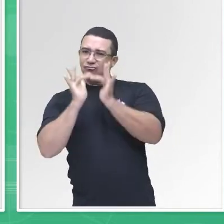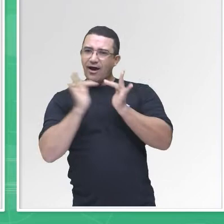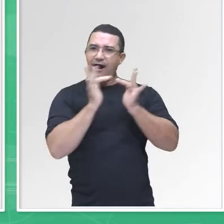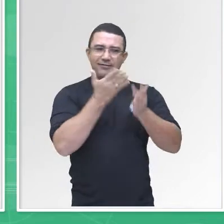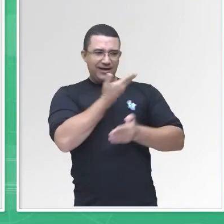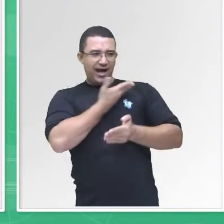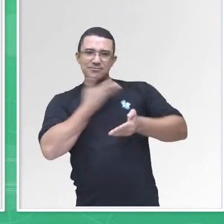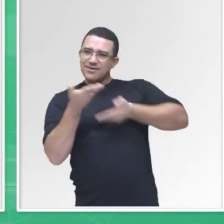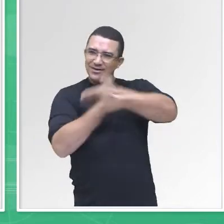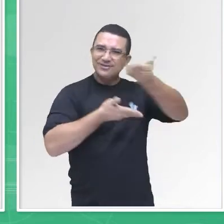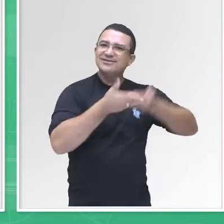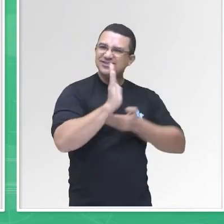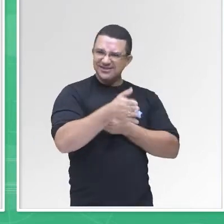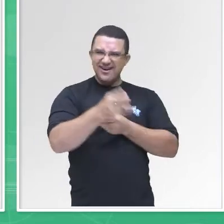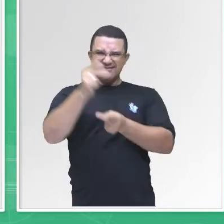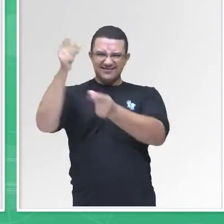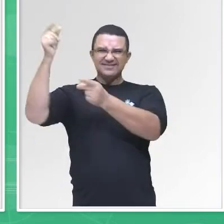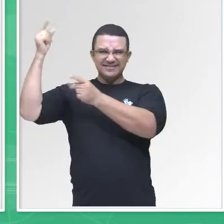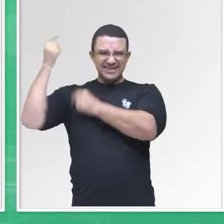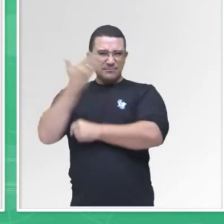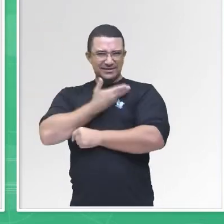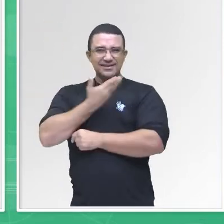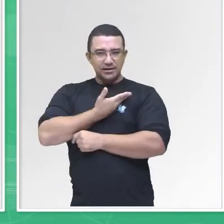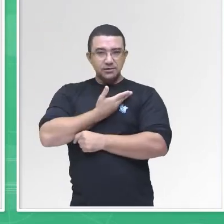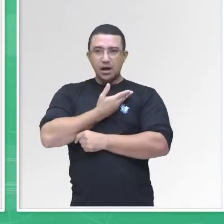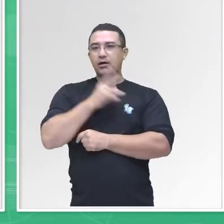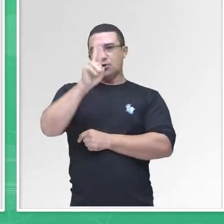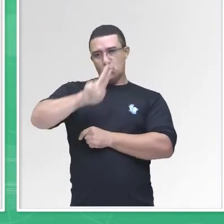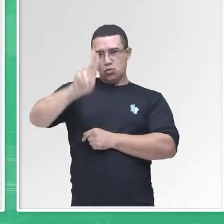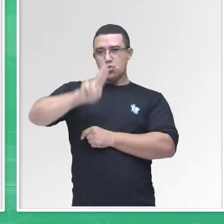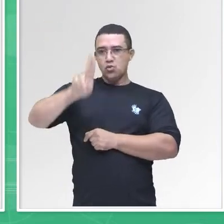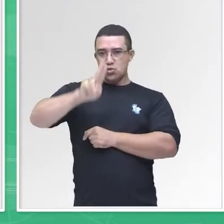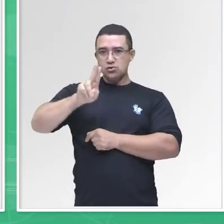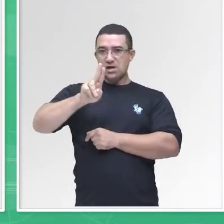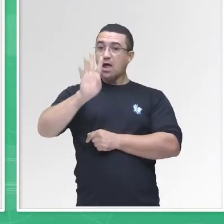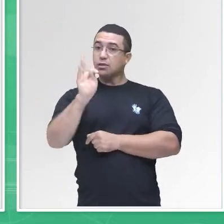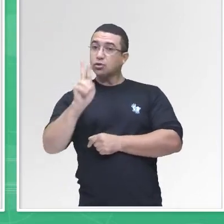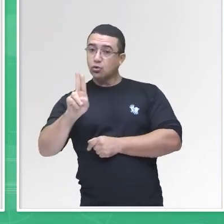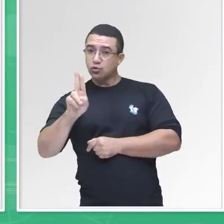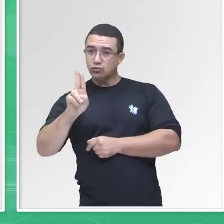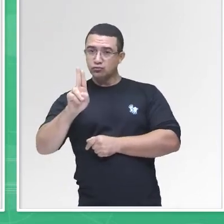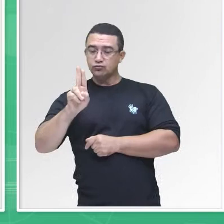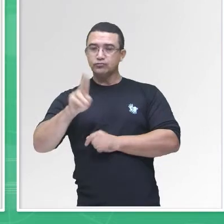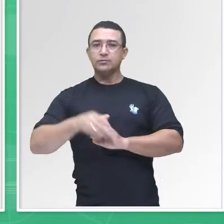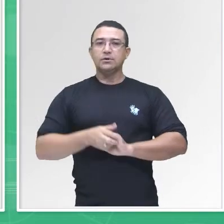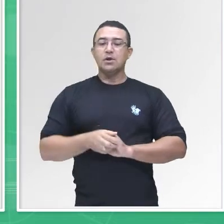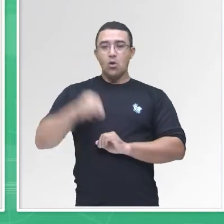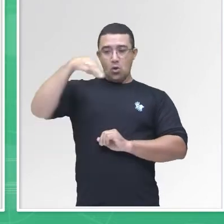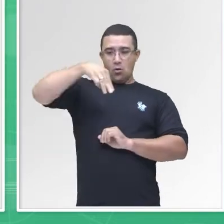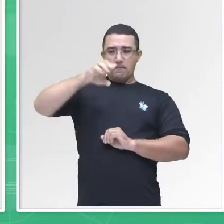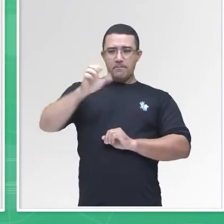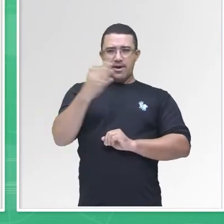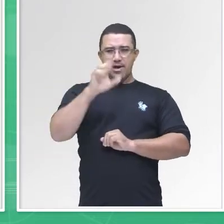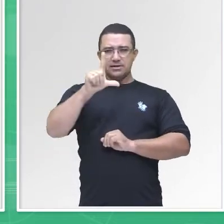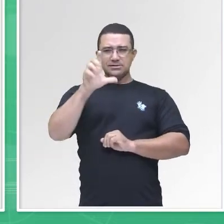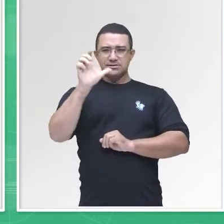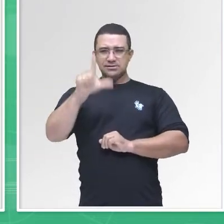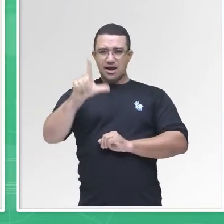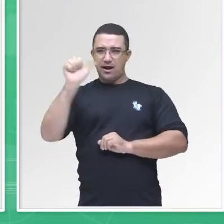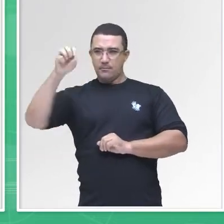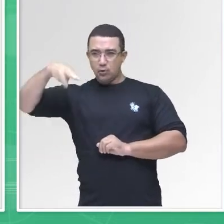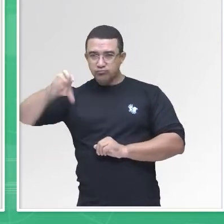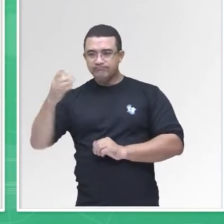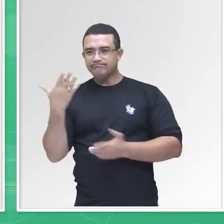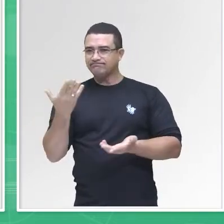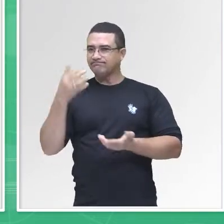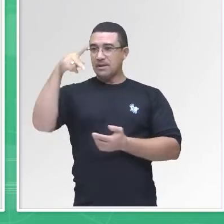um parentesco, um grau de amizade, né? E a resposta para isso é me llamo. Me llamo René, me llamo Pablo,